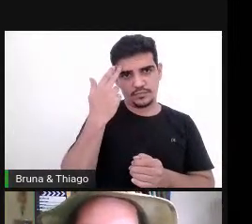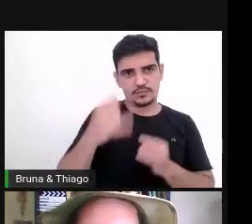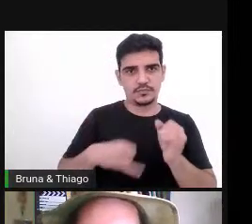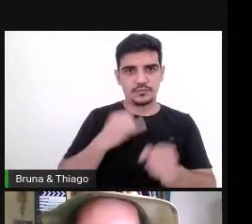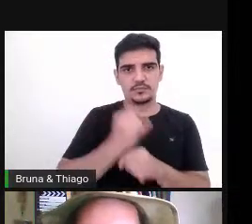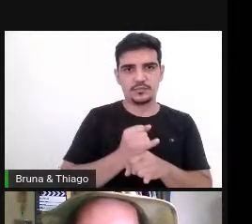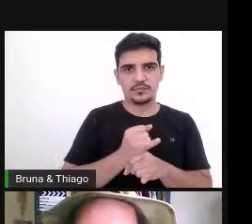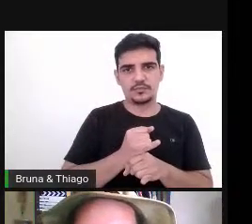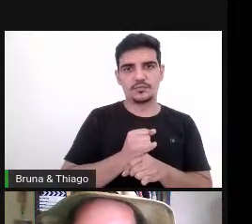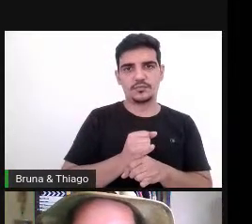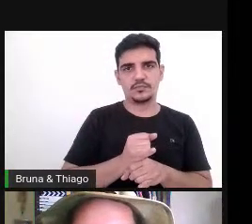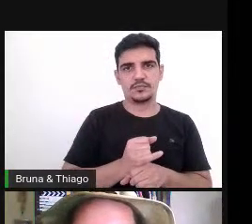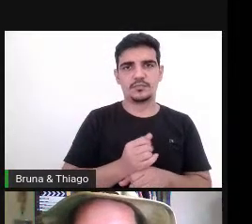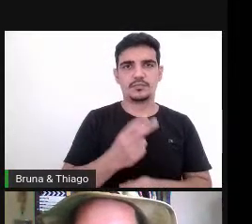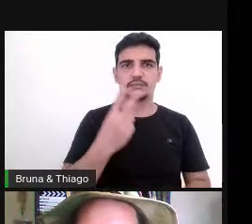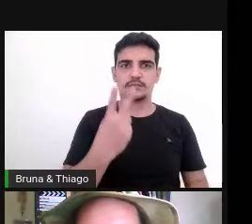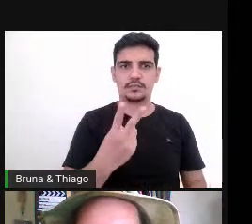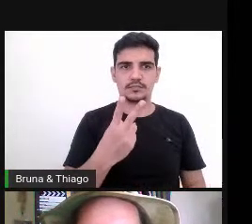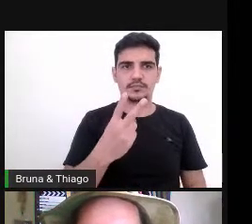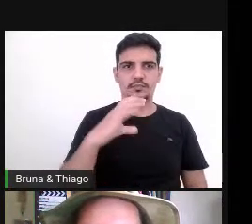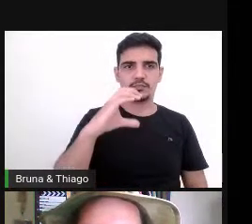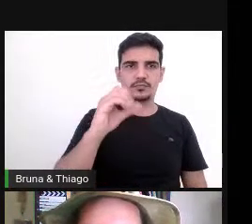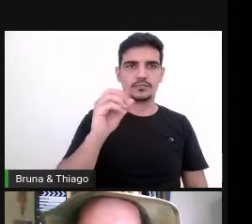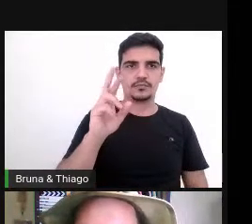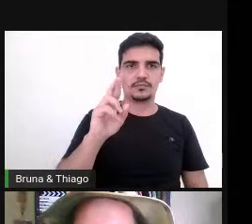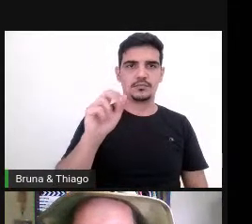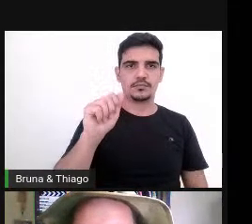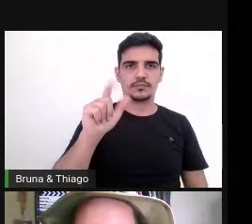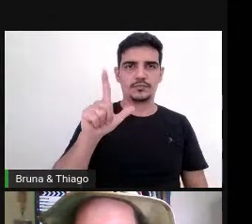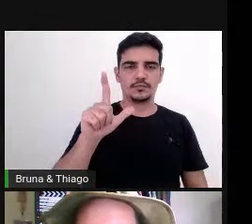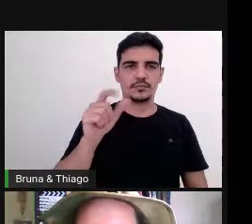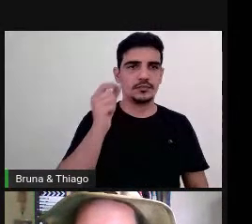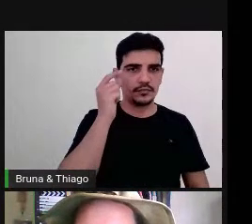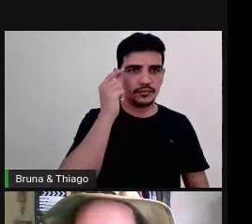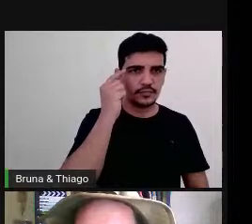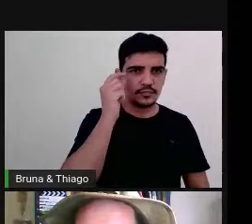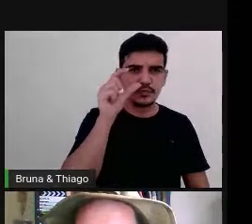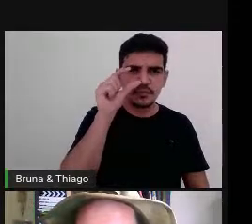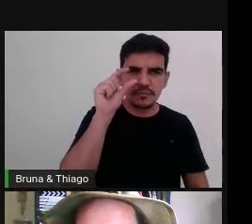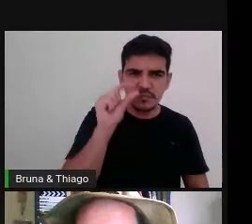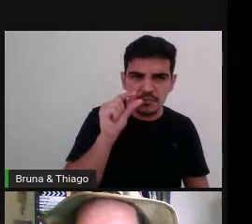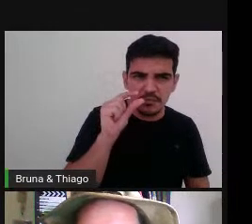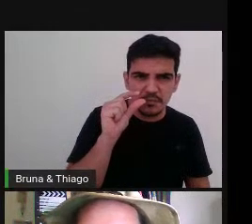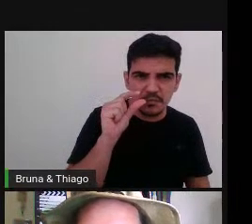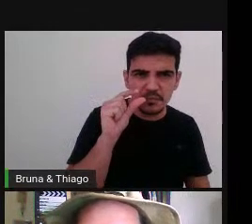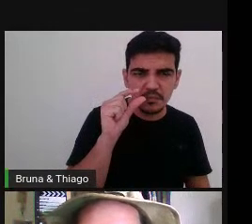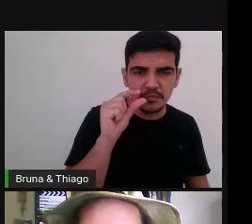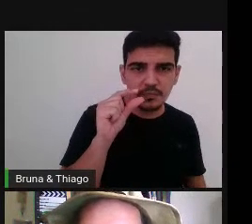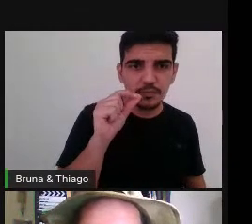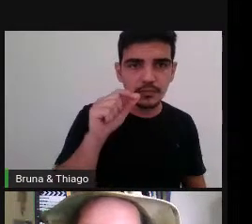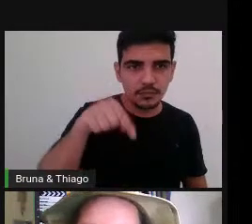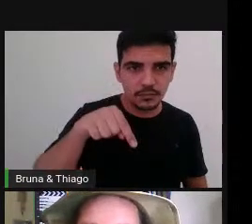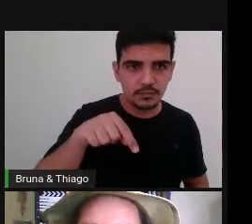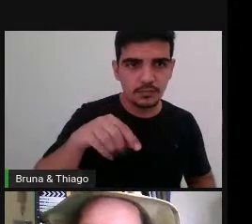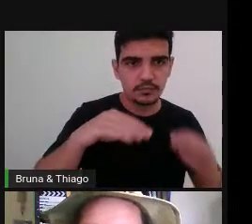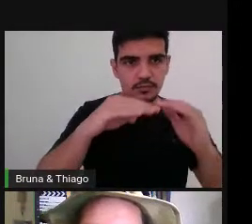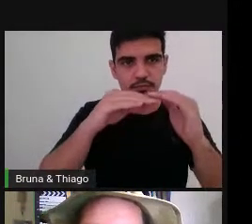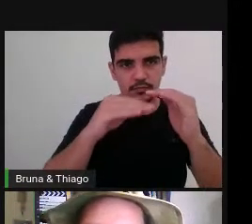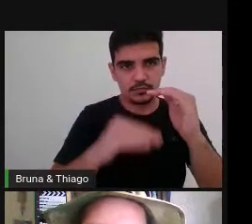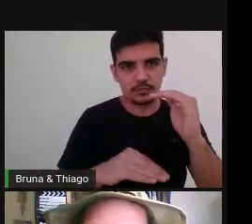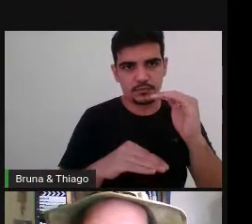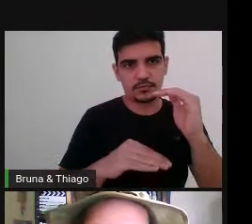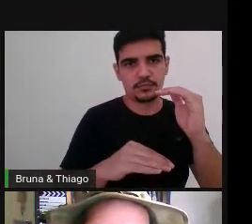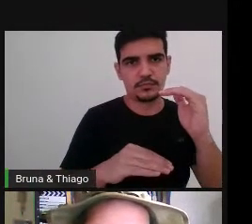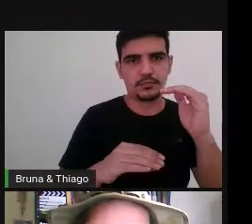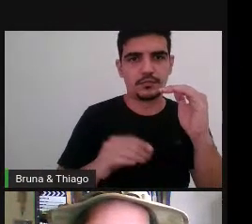aqui em cima duas corais verdadeiras, que o olhinho é bem pequeno. Aqui também é o gênero Micrurus, e aqui embaixo o olho esbugalhado, né?